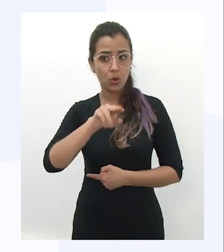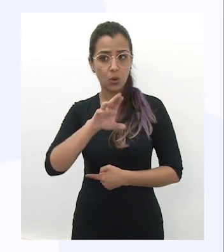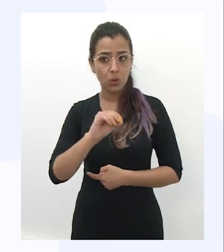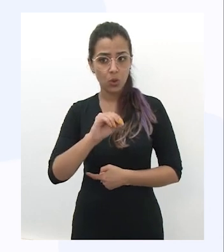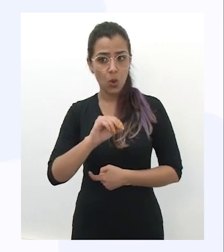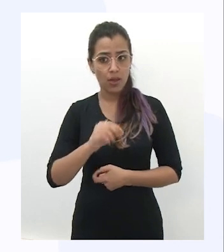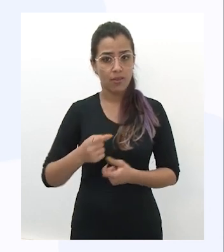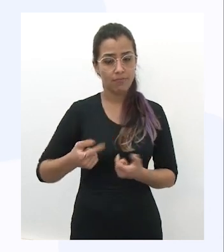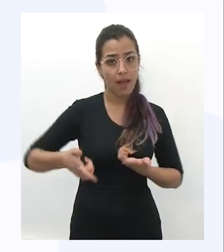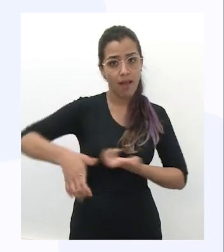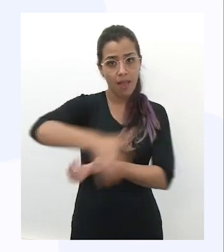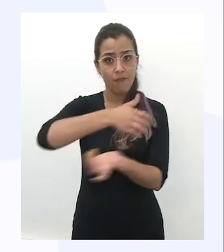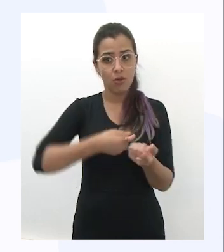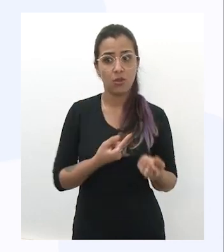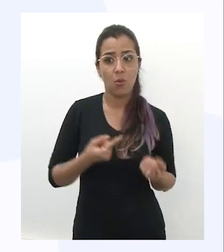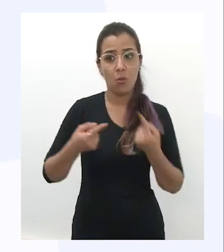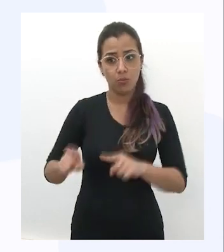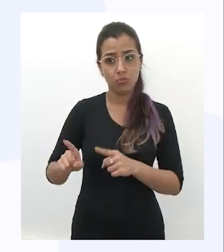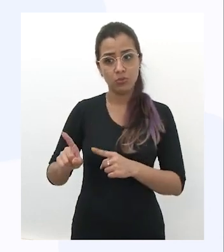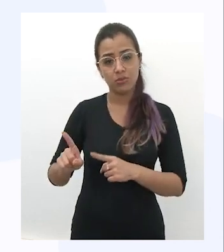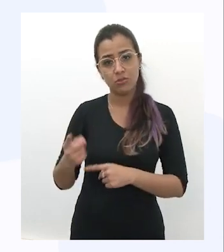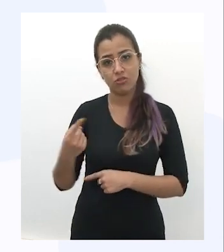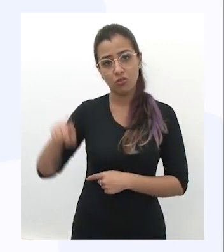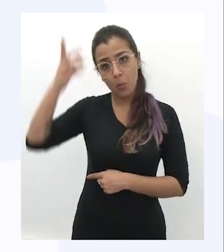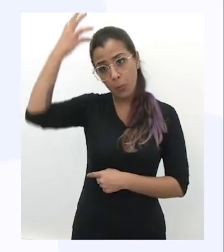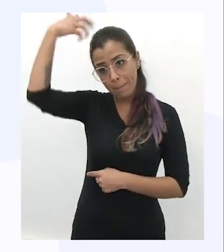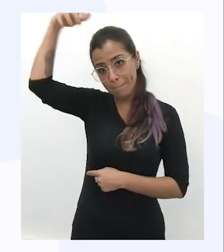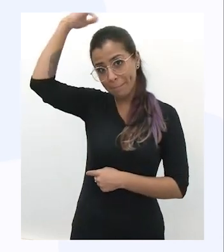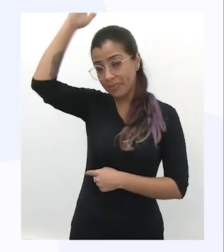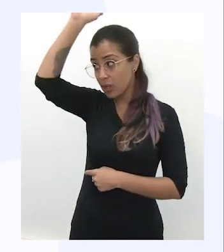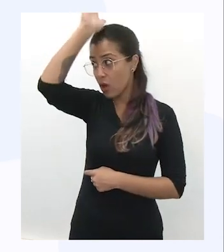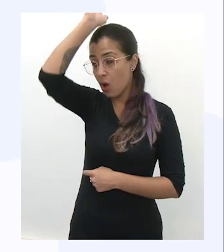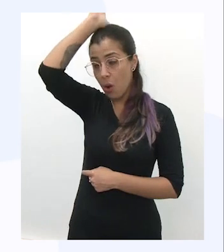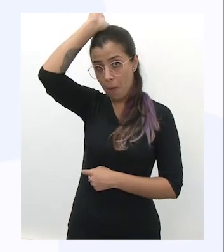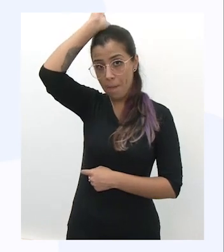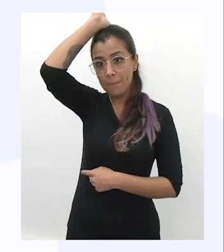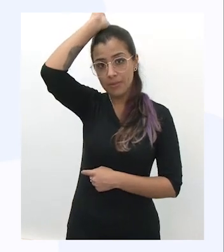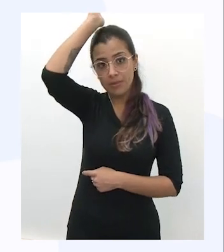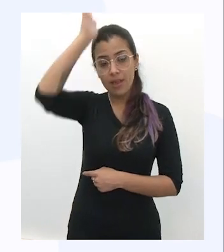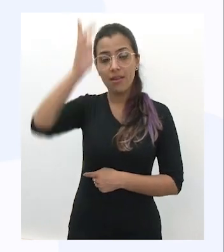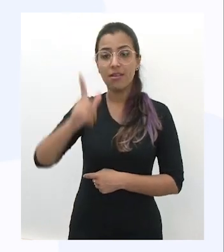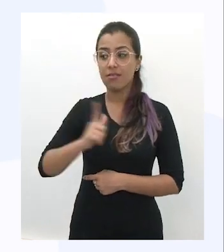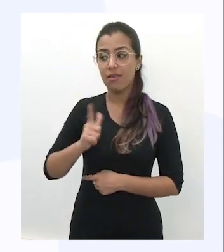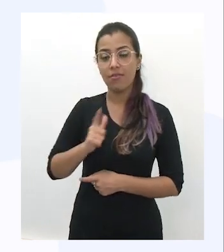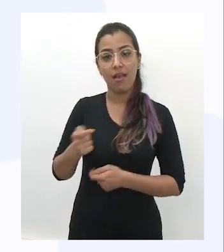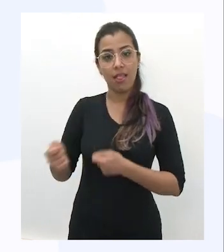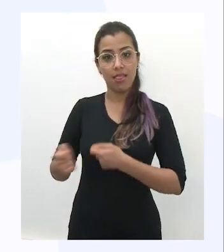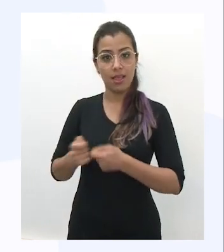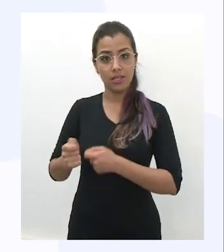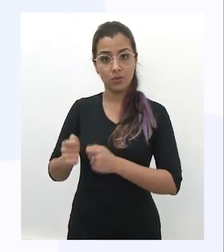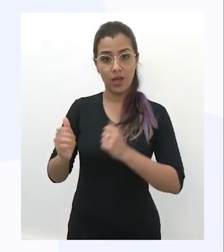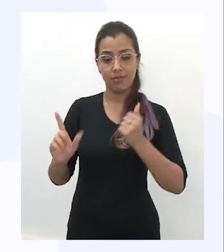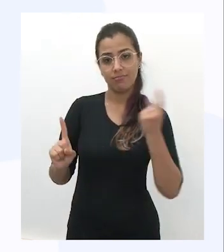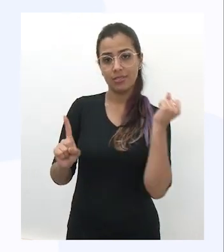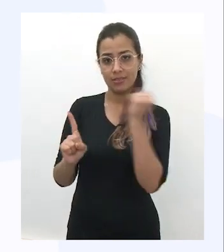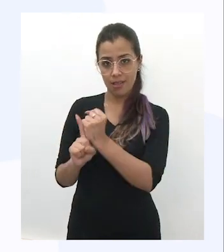né, o Tarquínio. Foi ele que liderou essa revolta que acabou aí culminando com o assassinato de Tarquínio. A República Romana